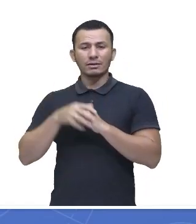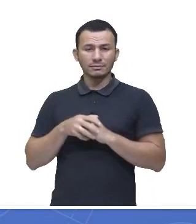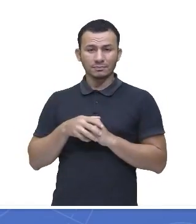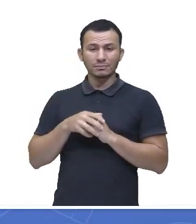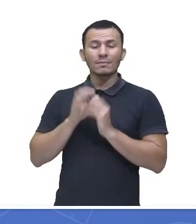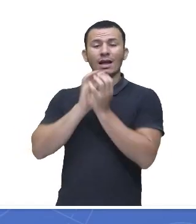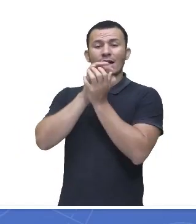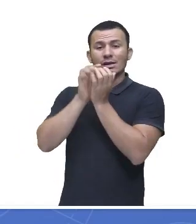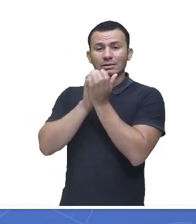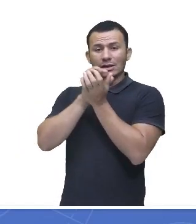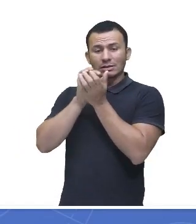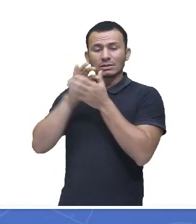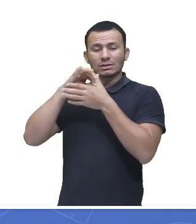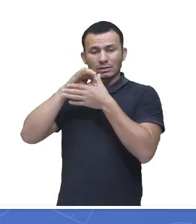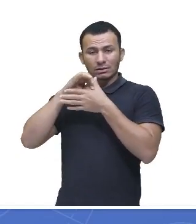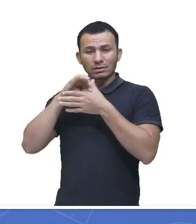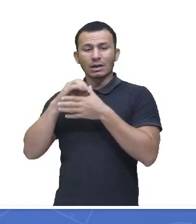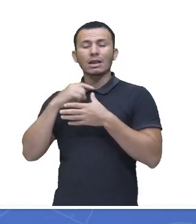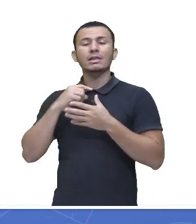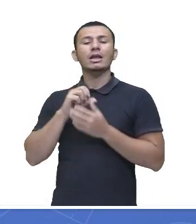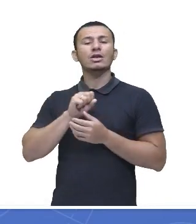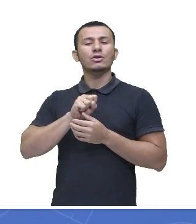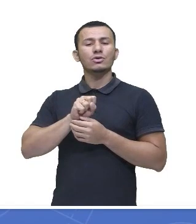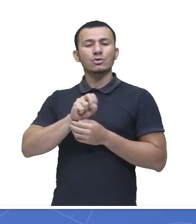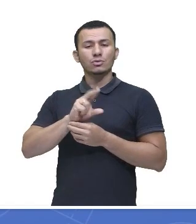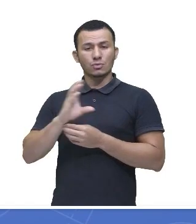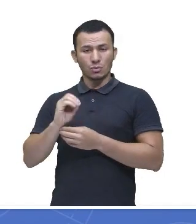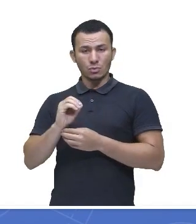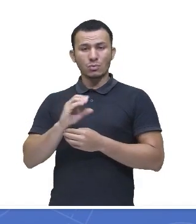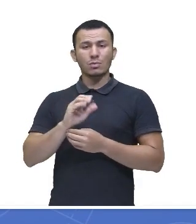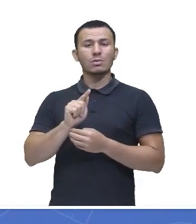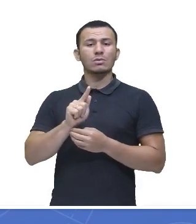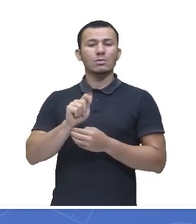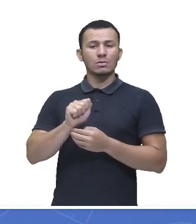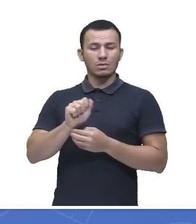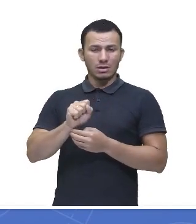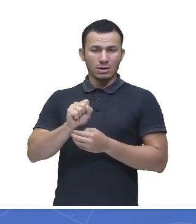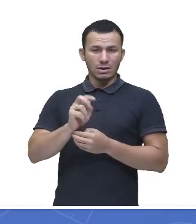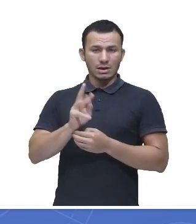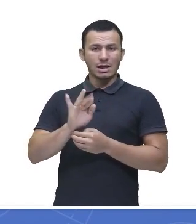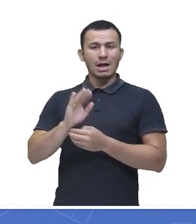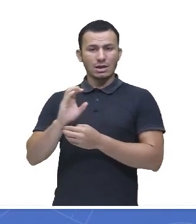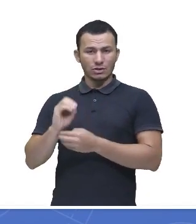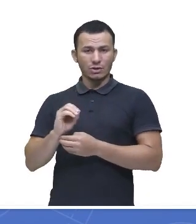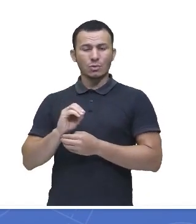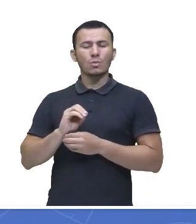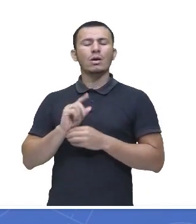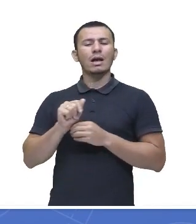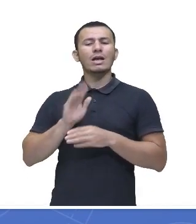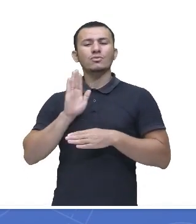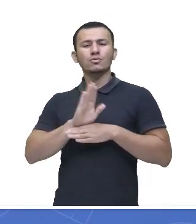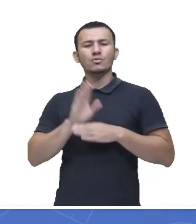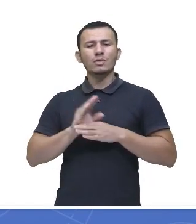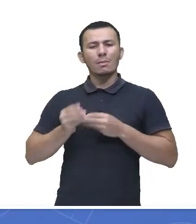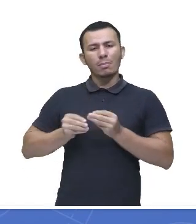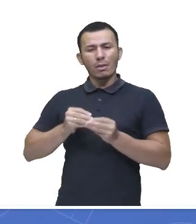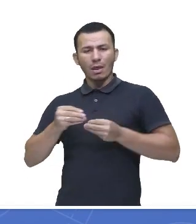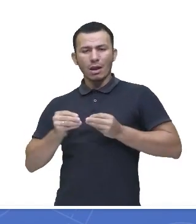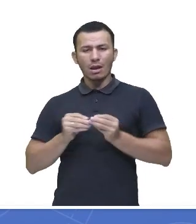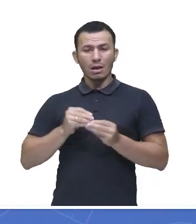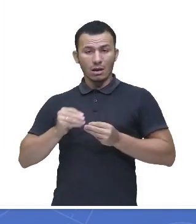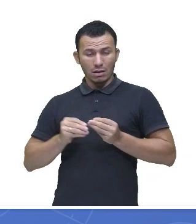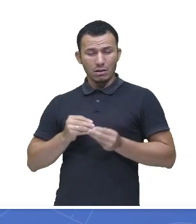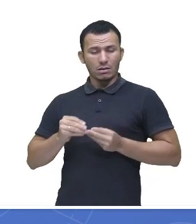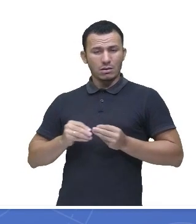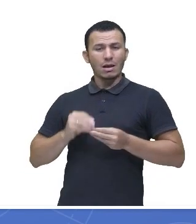vai receber também o suco gástrico. O suco gástrico vai ali amolecer o alimento, porque ele tem ácido clorídrico,